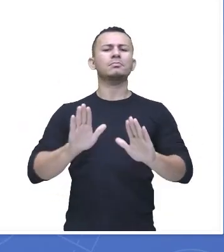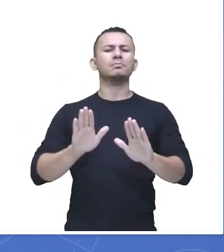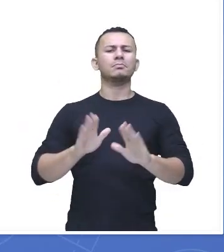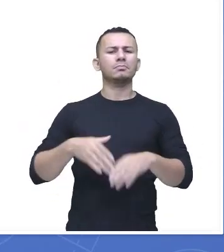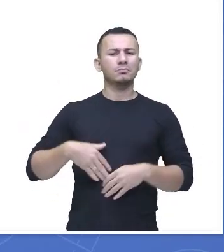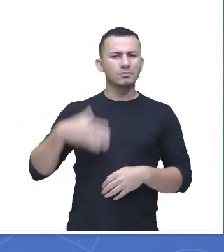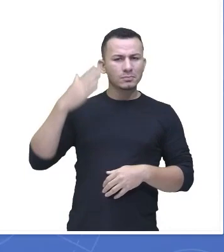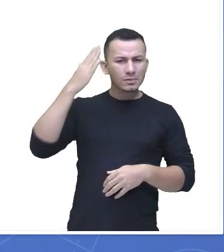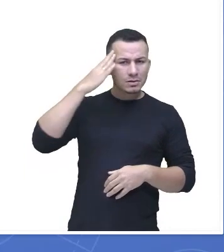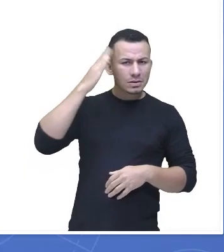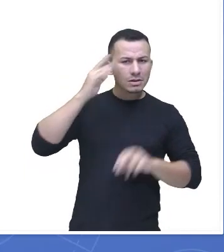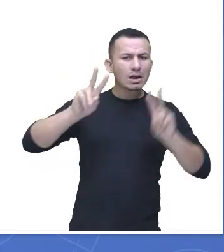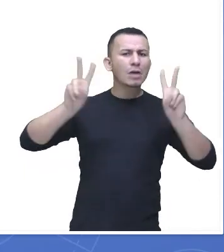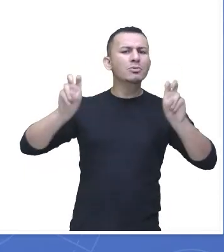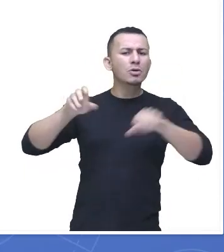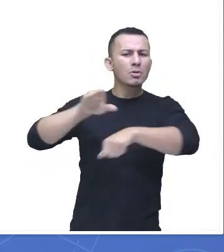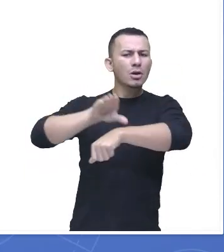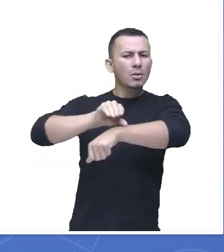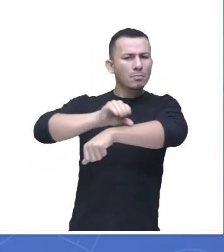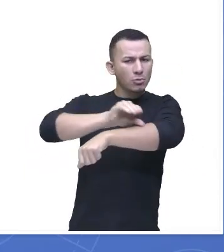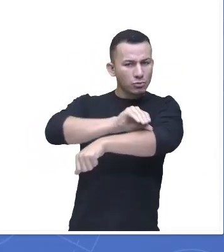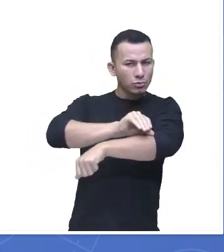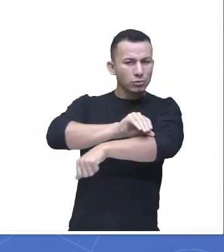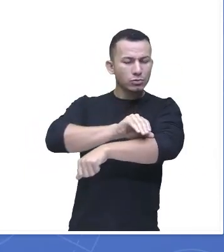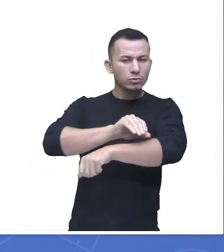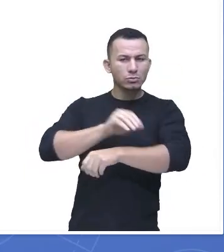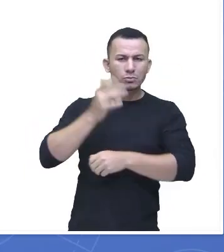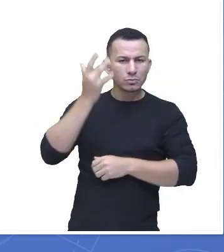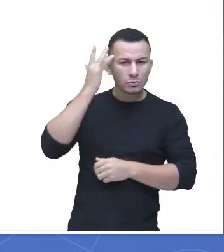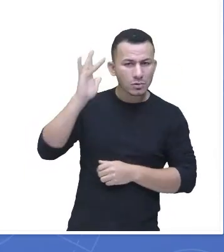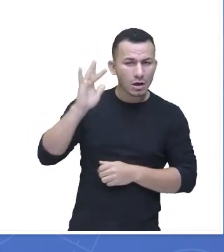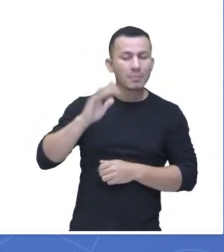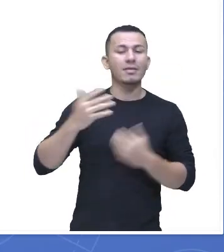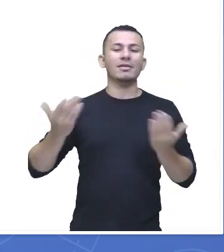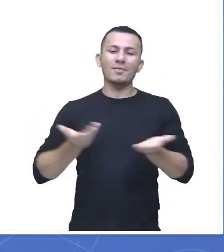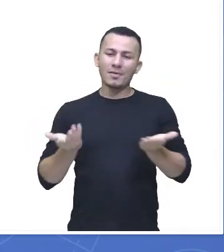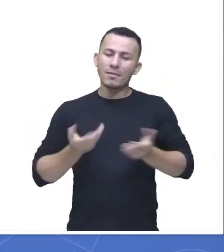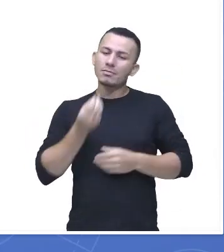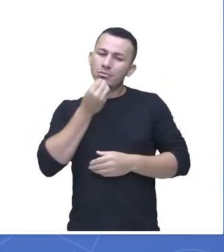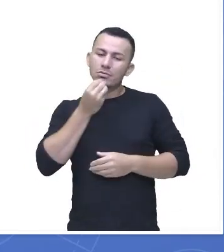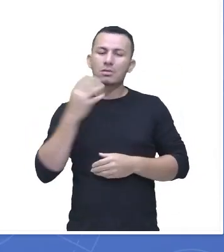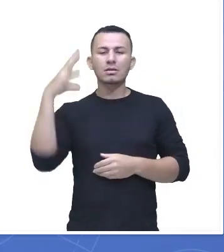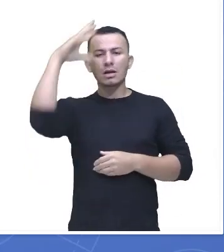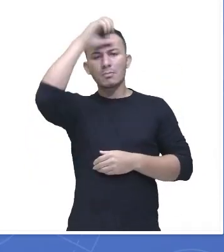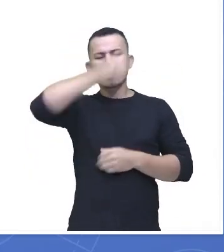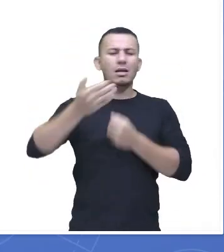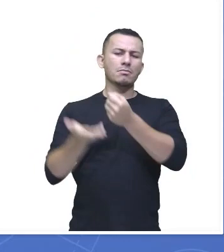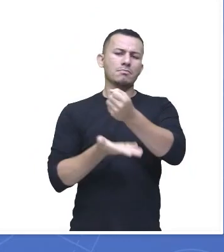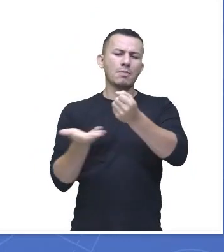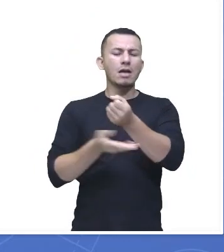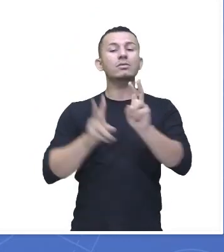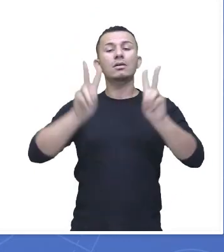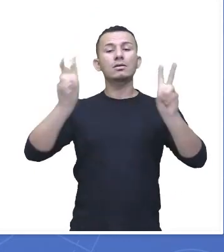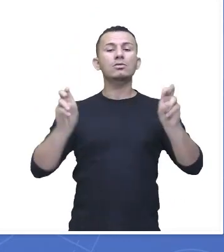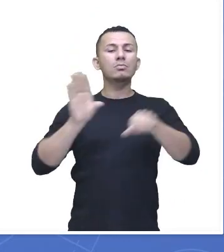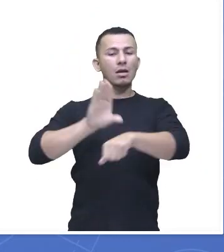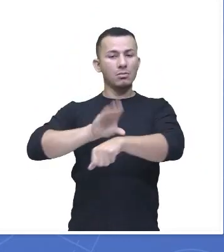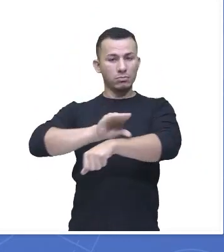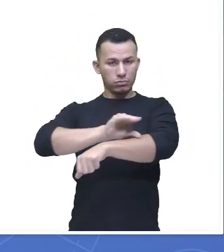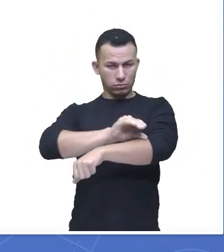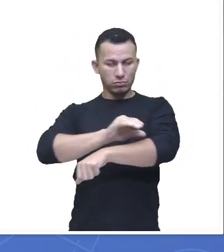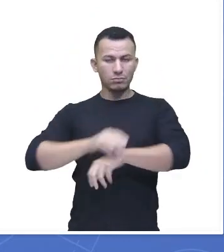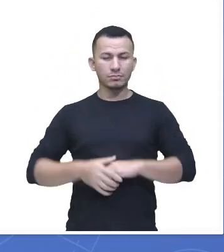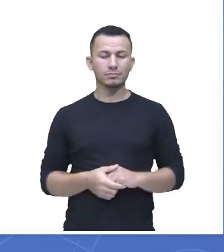Vocês sabem alguma coisa sobre músculos? Se não, vocês vão aprender aqui algumas coisas básicas relacionadas ao músculo,